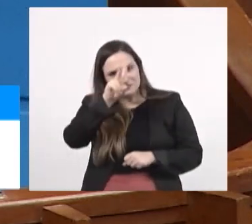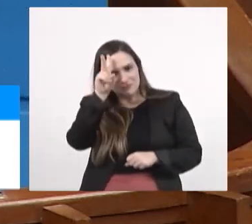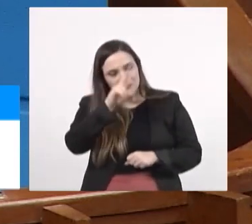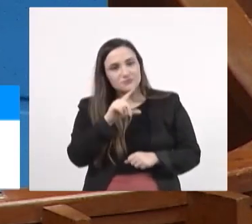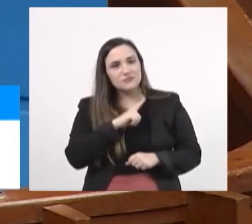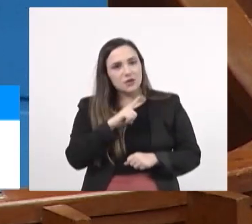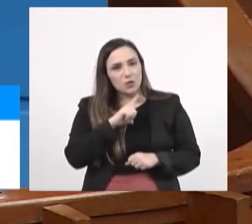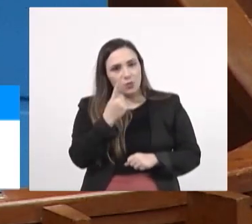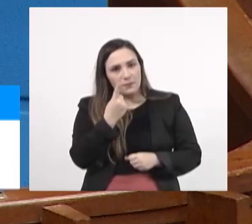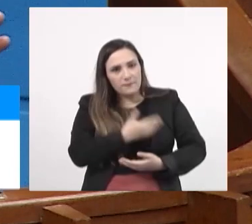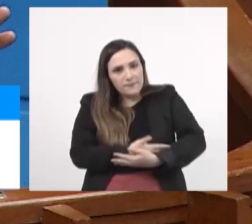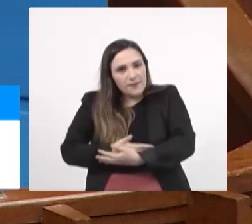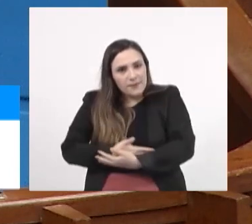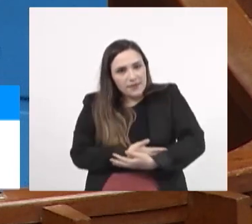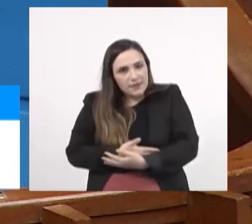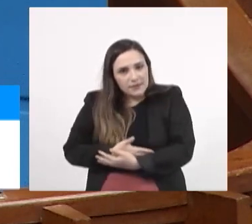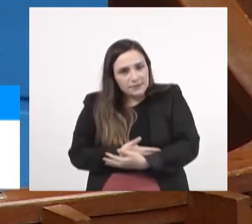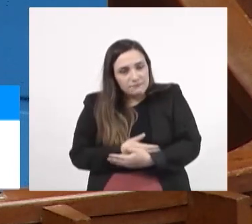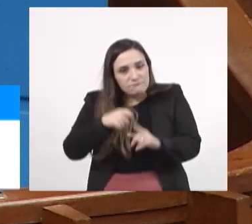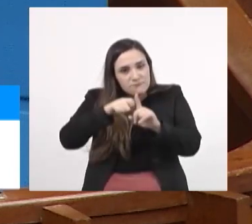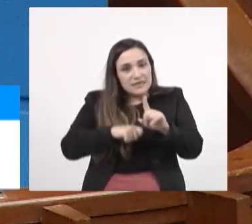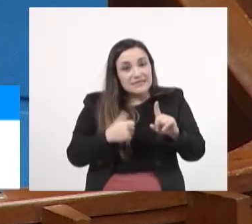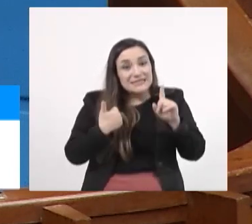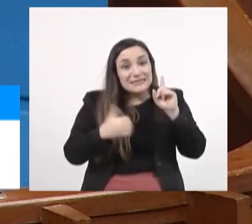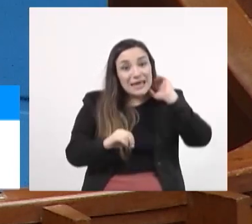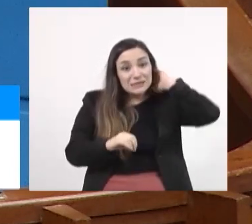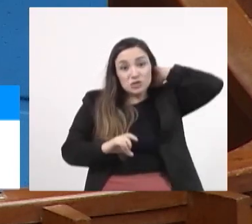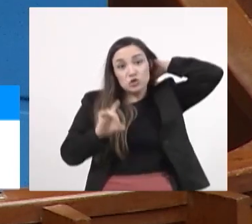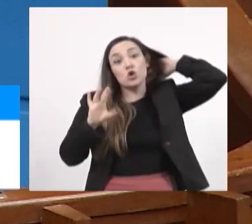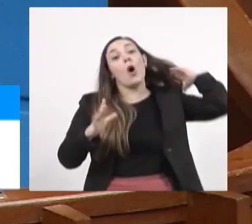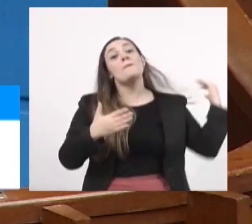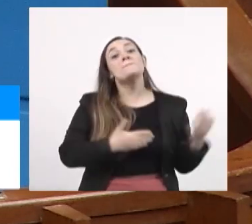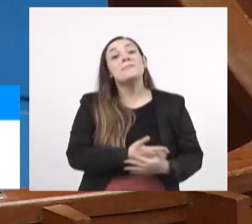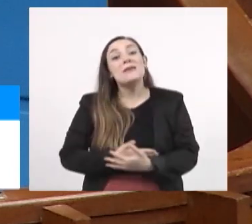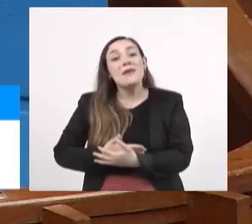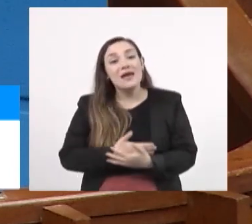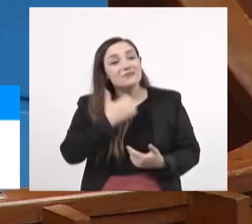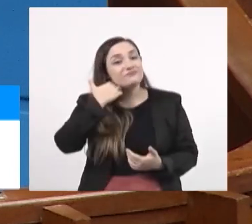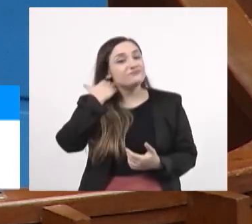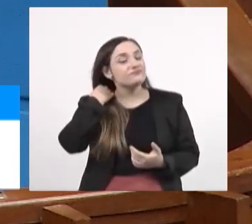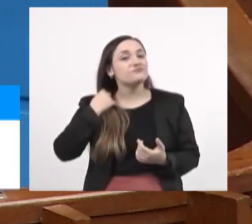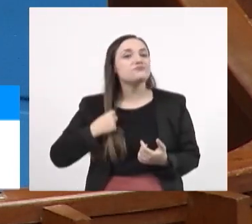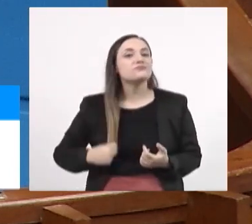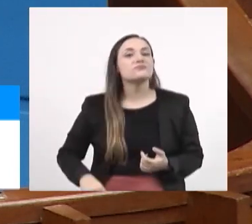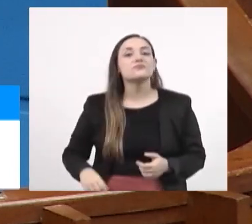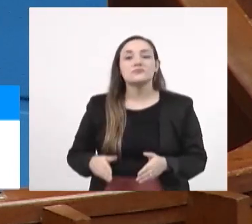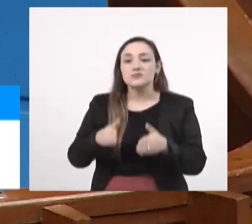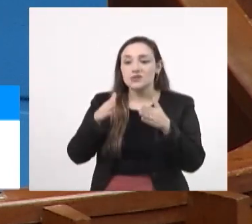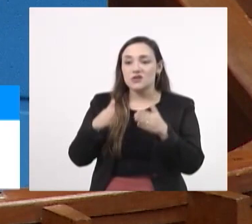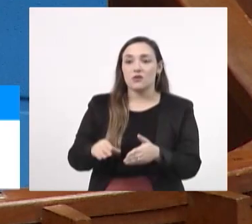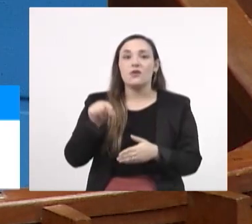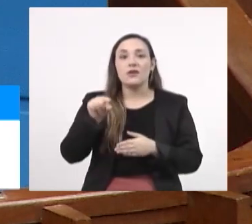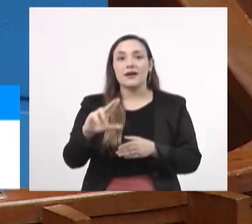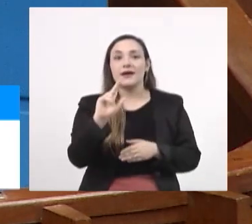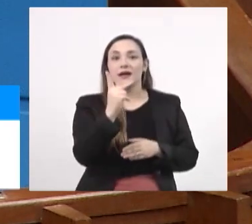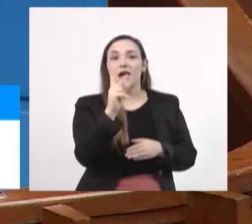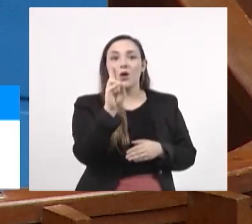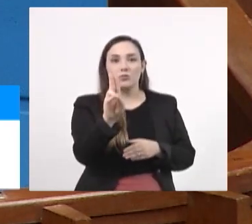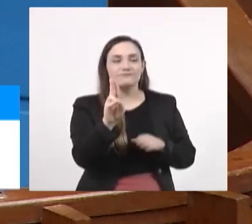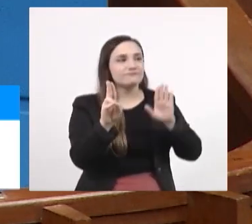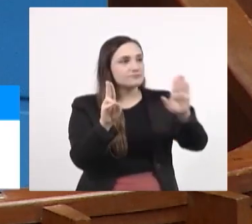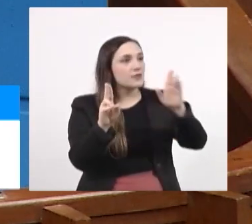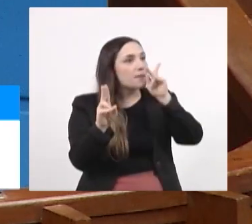bebê, uma menininha de 10 meses, que chegou até o hospital universitário estuprada pelo seu